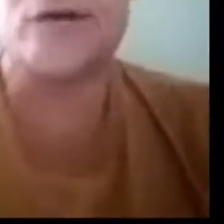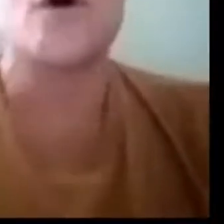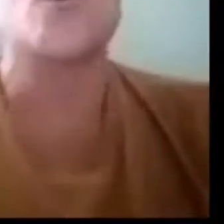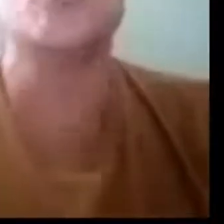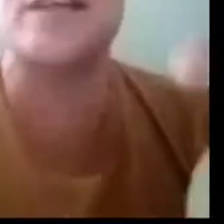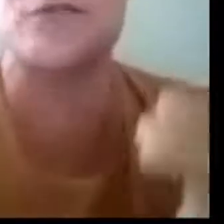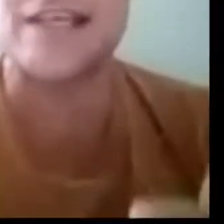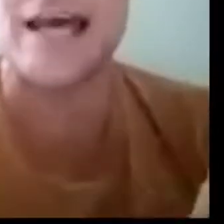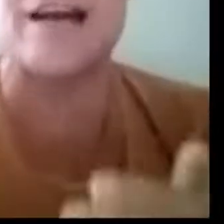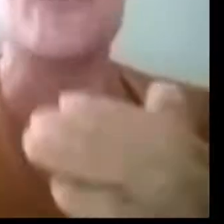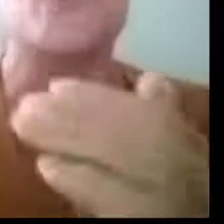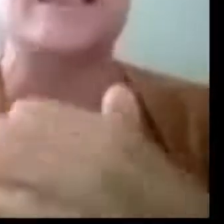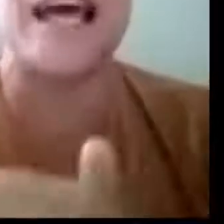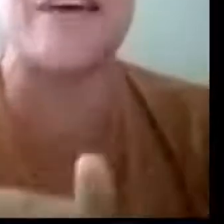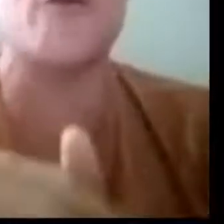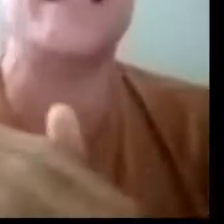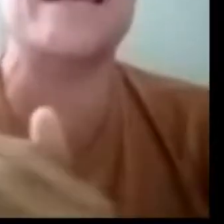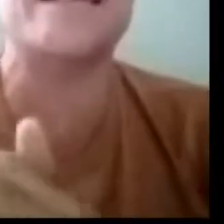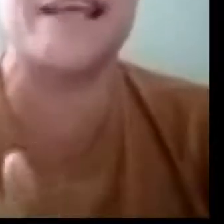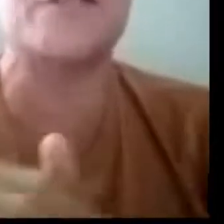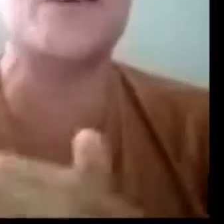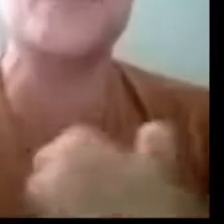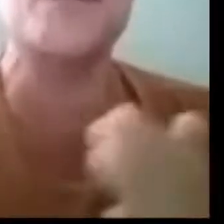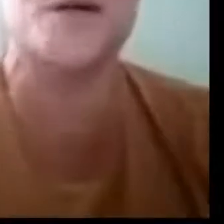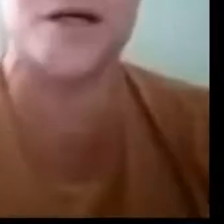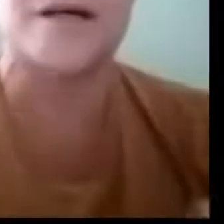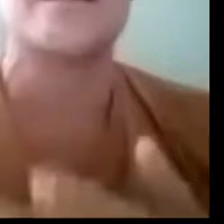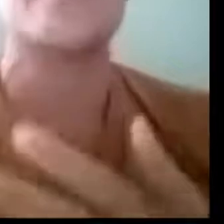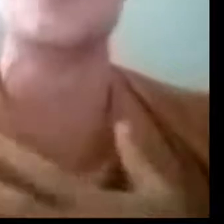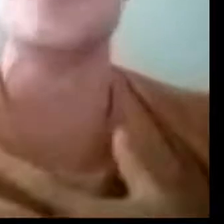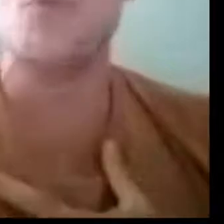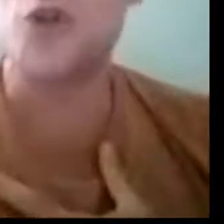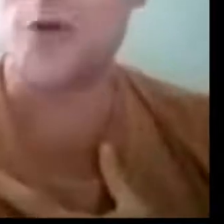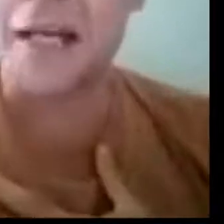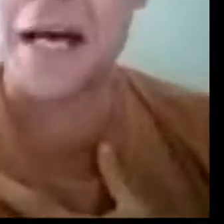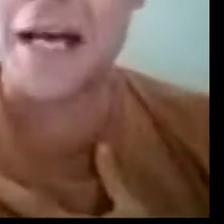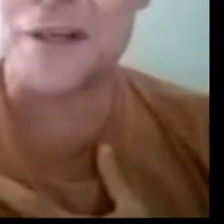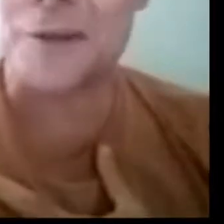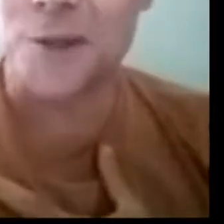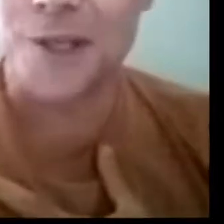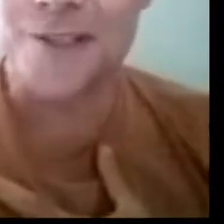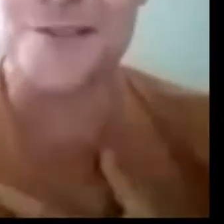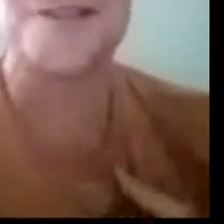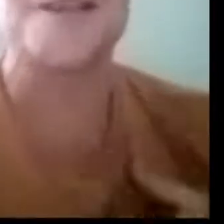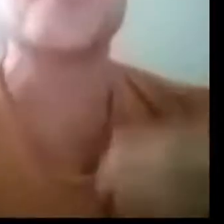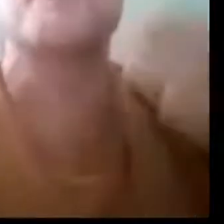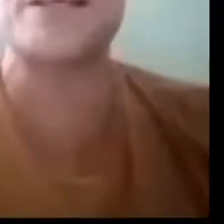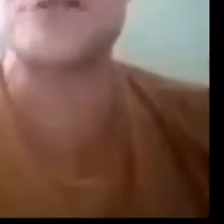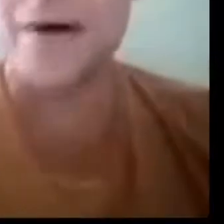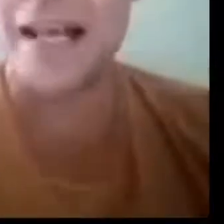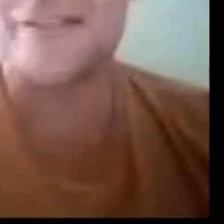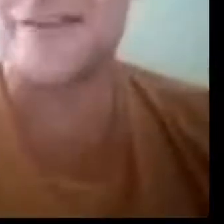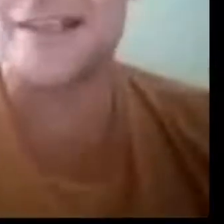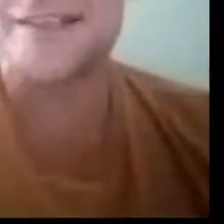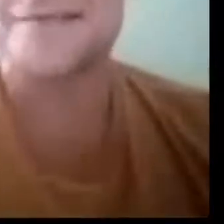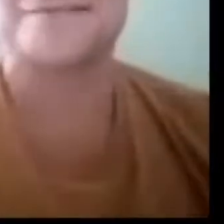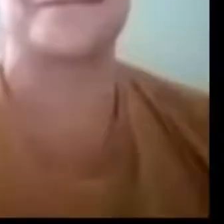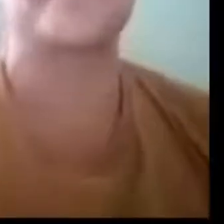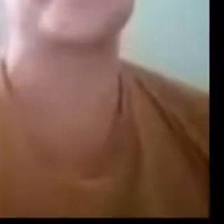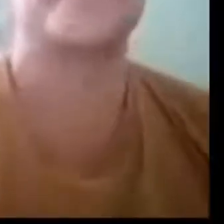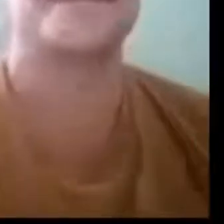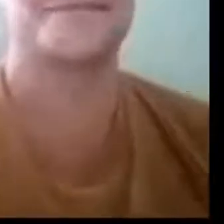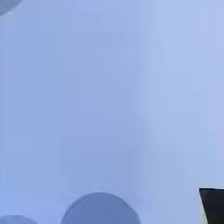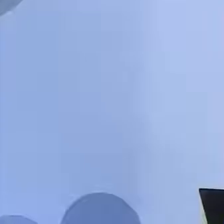Deus, o seu servo deve obedecer ao seu senhor. Muito obrigado a todos. Passo a palavra.